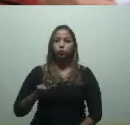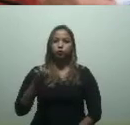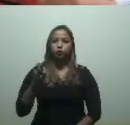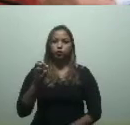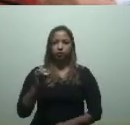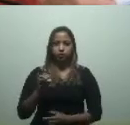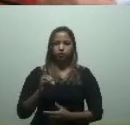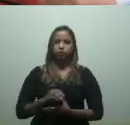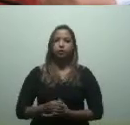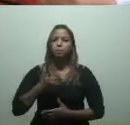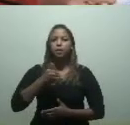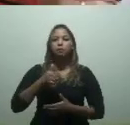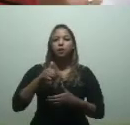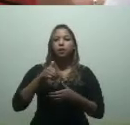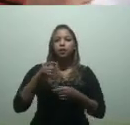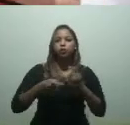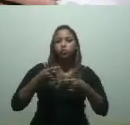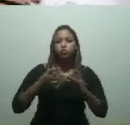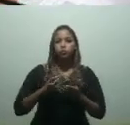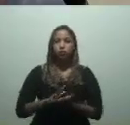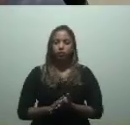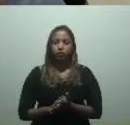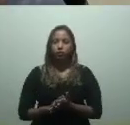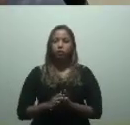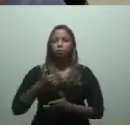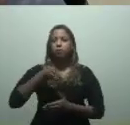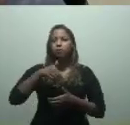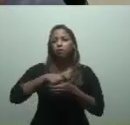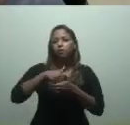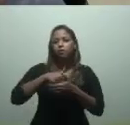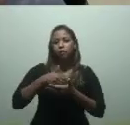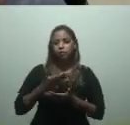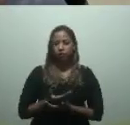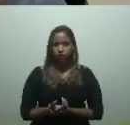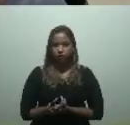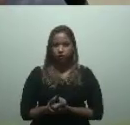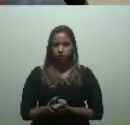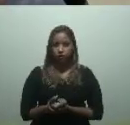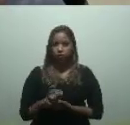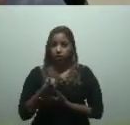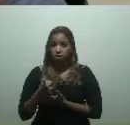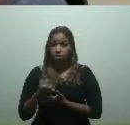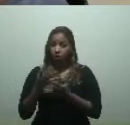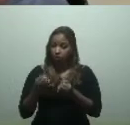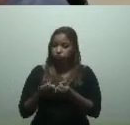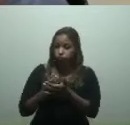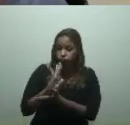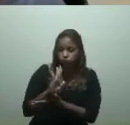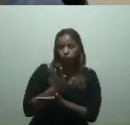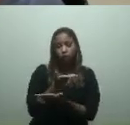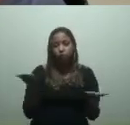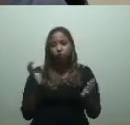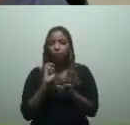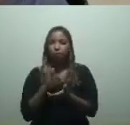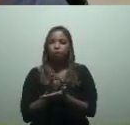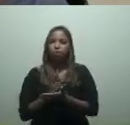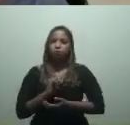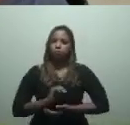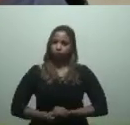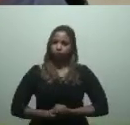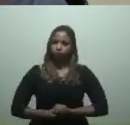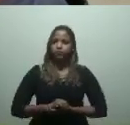discussão, em primeira votação, aqueles que aprovam, permaneçam como está.